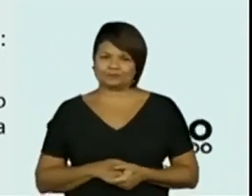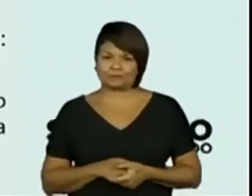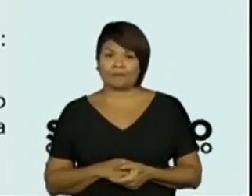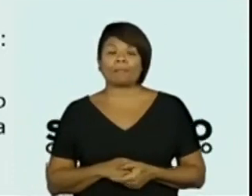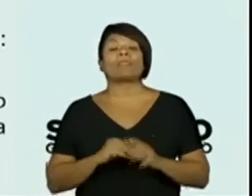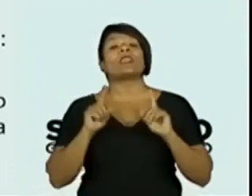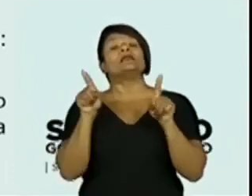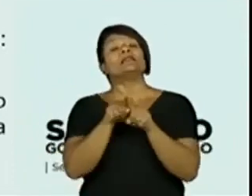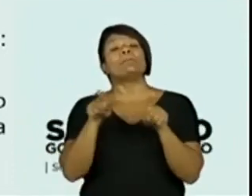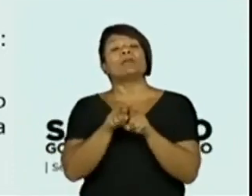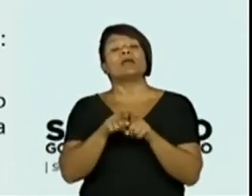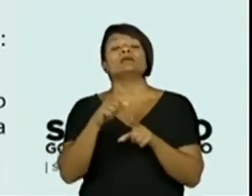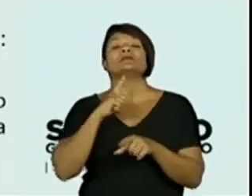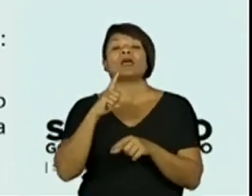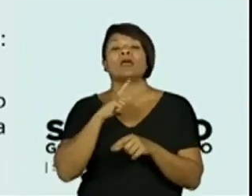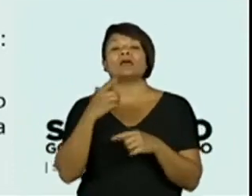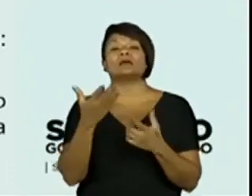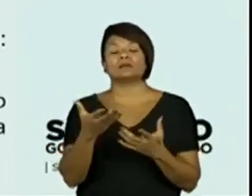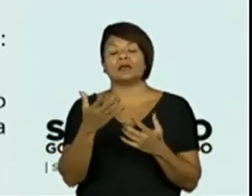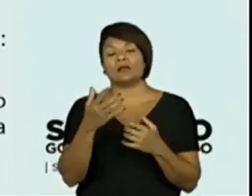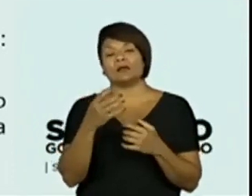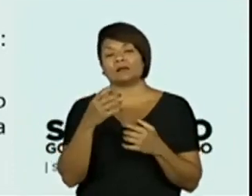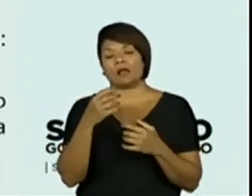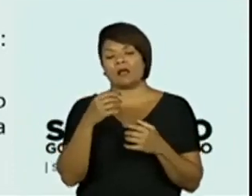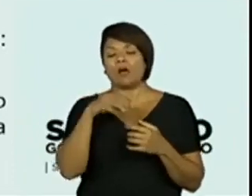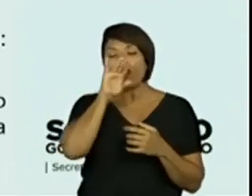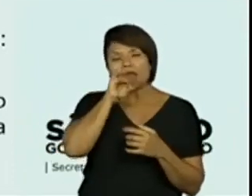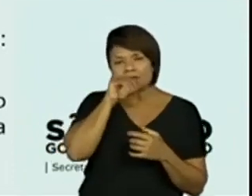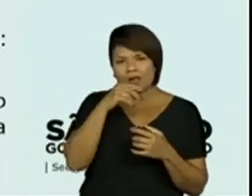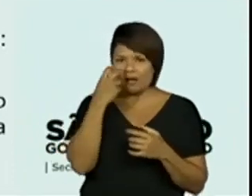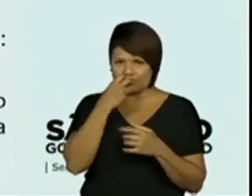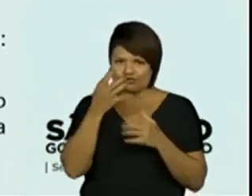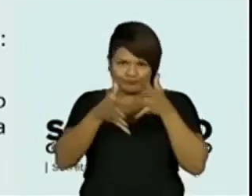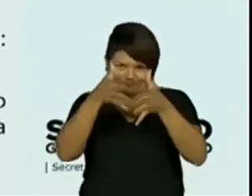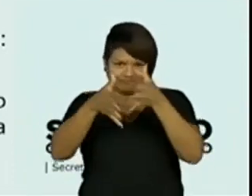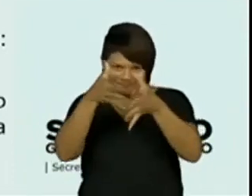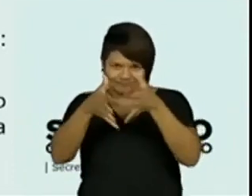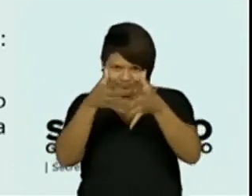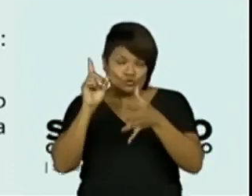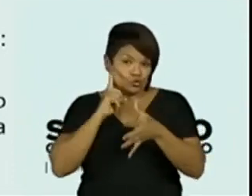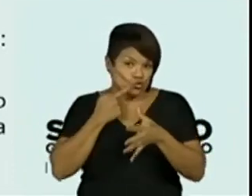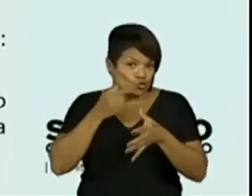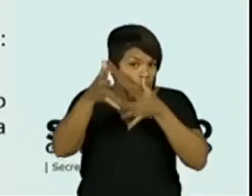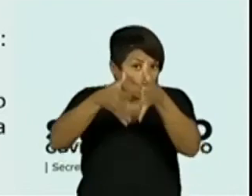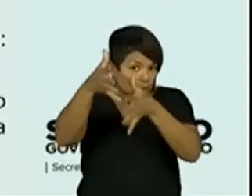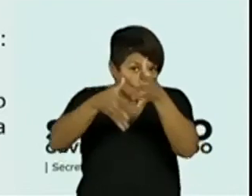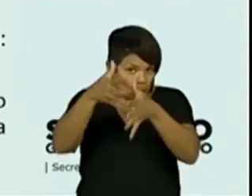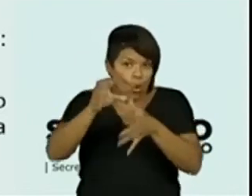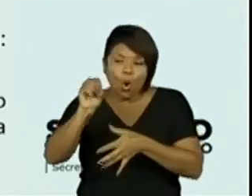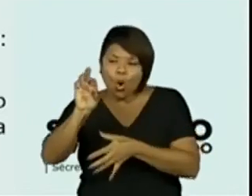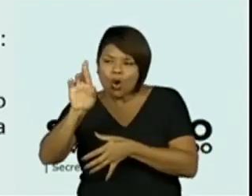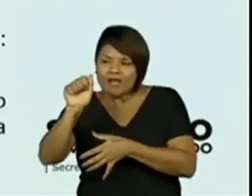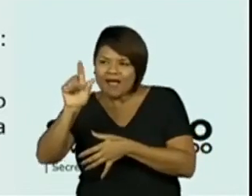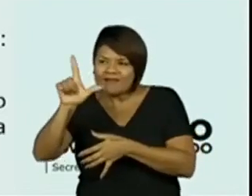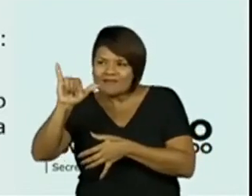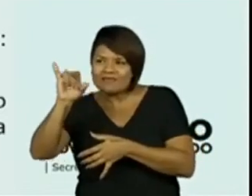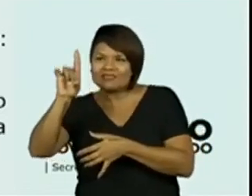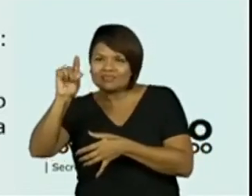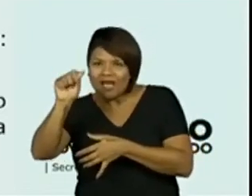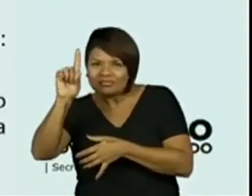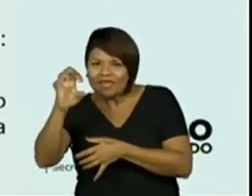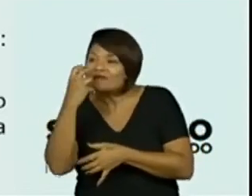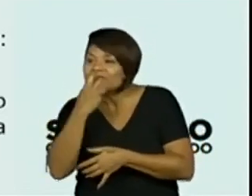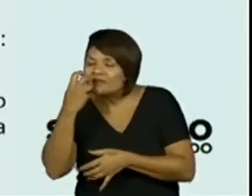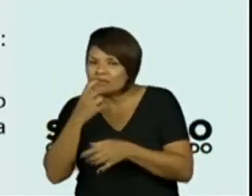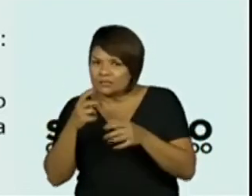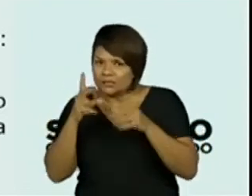Acionar por meio da leitura e da oralidade, que é o que nós estamos falando, mecanismos articuladores da ética e